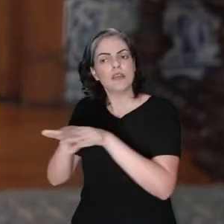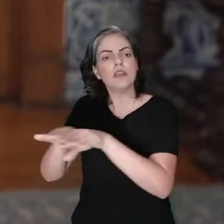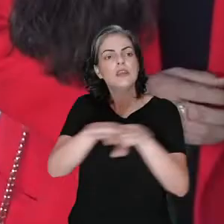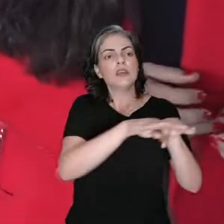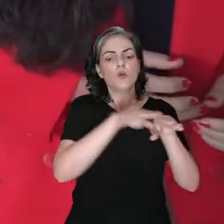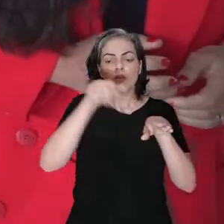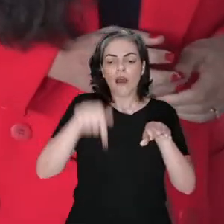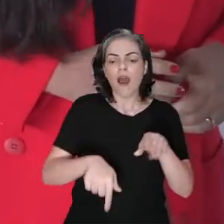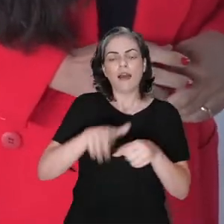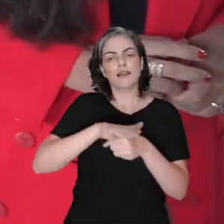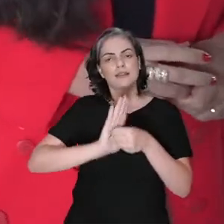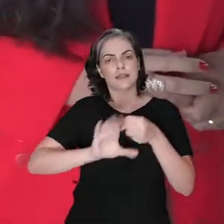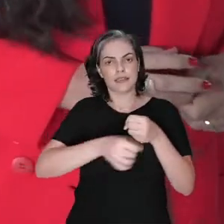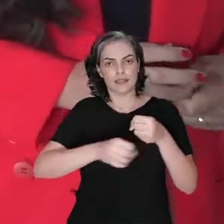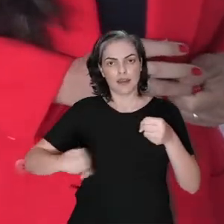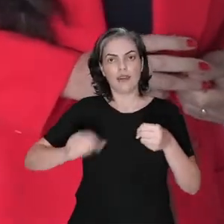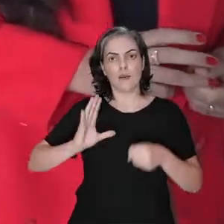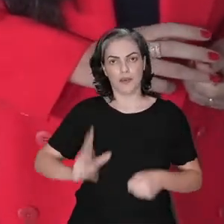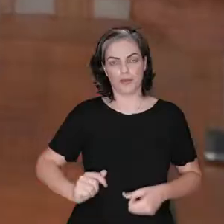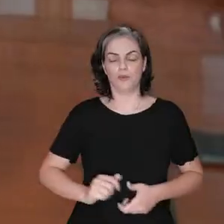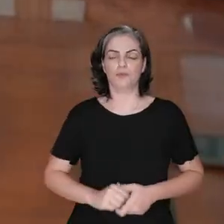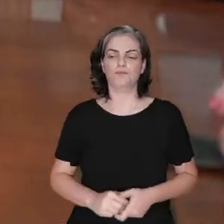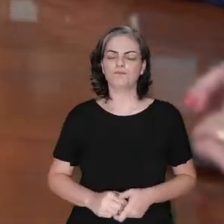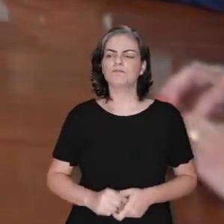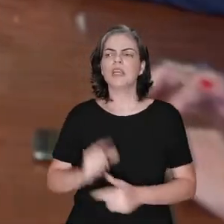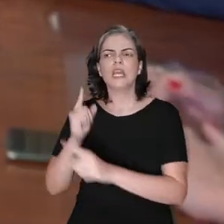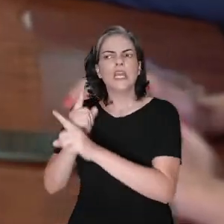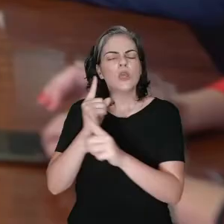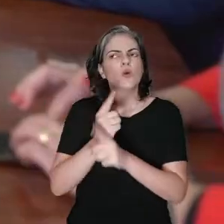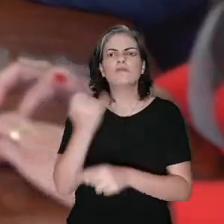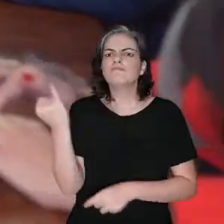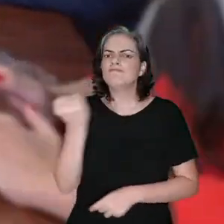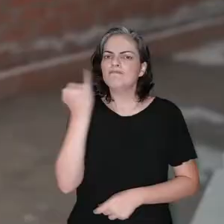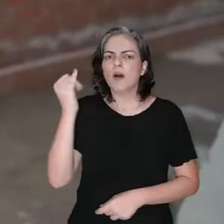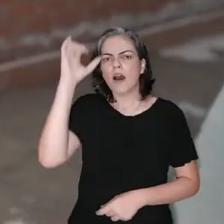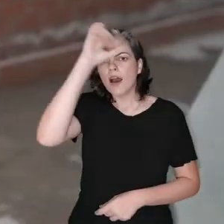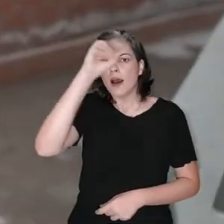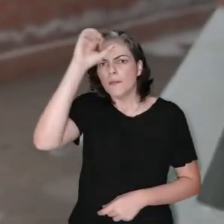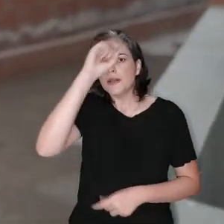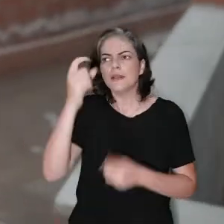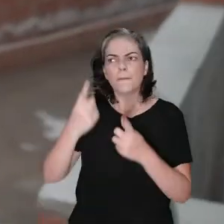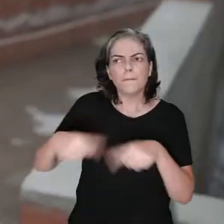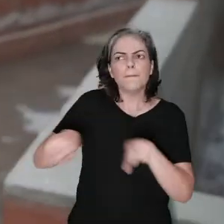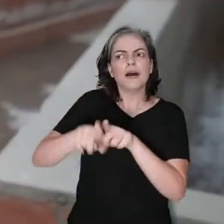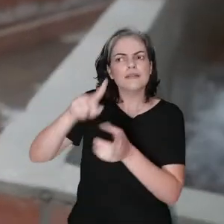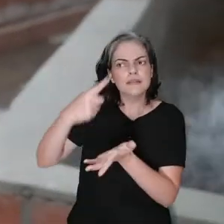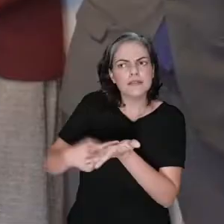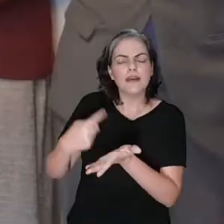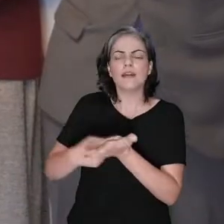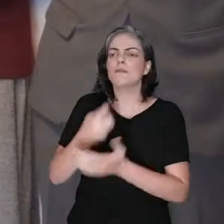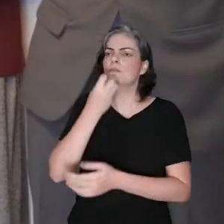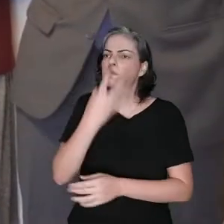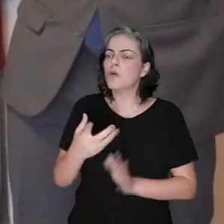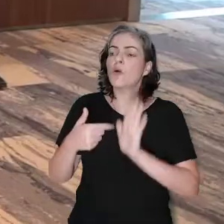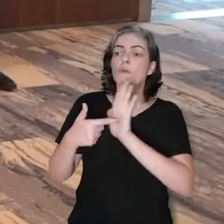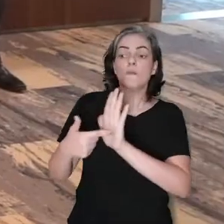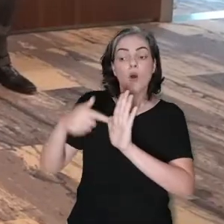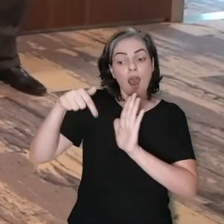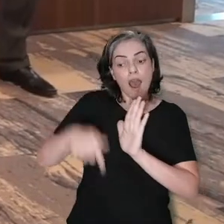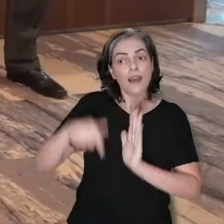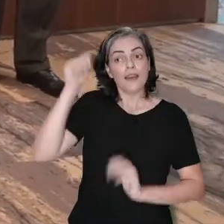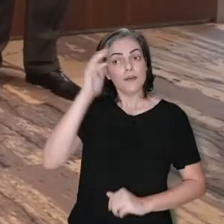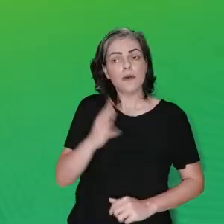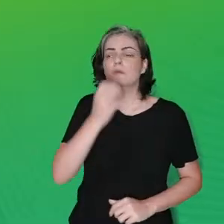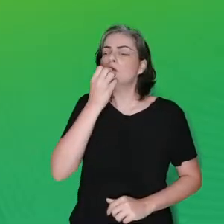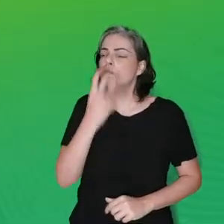saneamento básico. Foram encontros de muito aprendizado e de construção de parcerias. Demonstramos que investir no Brasil é seguro e é um